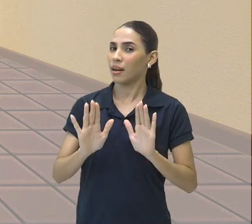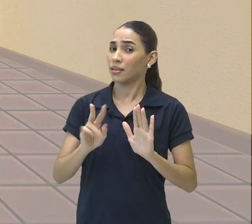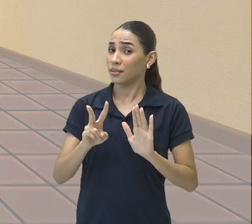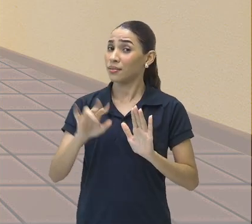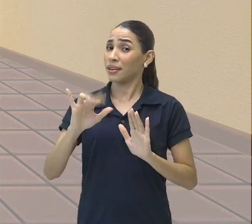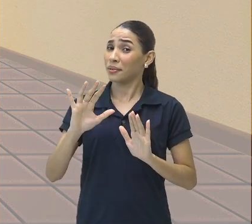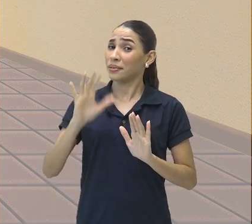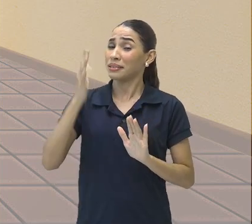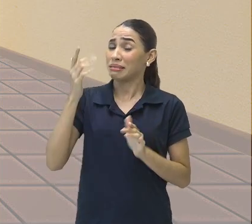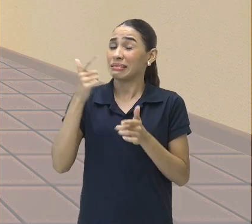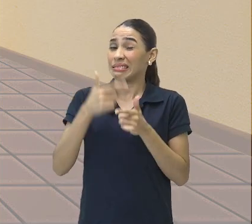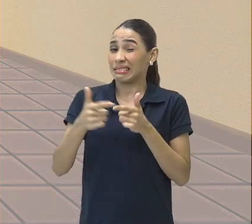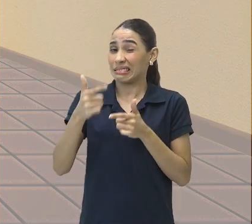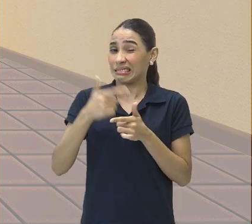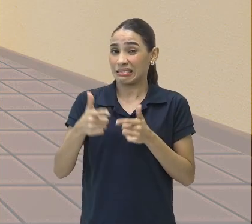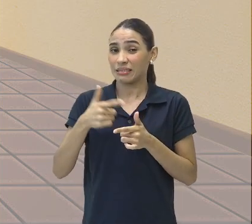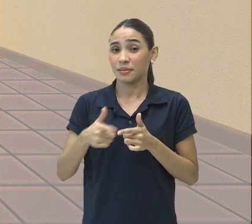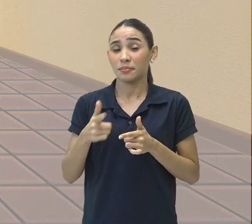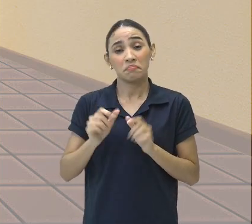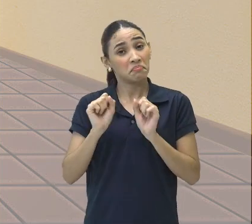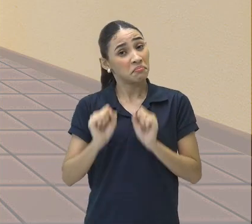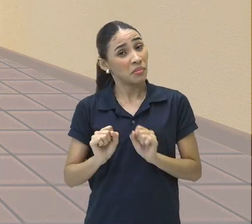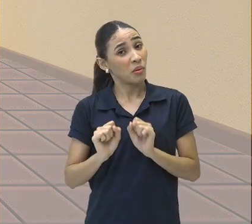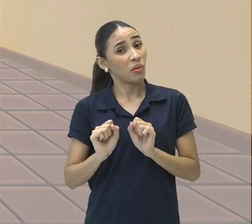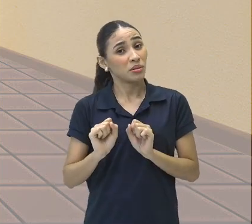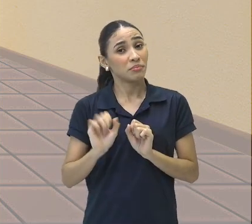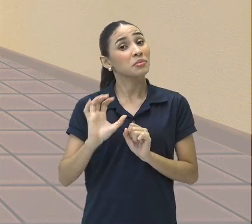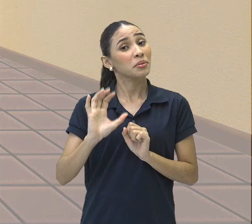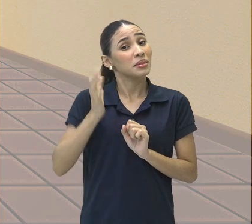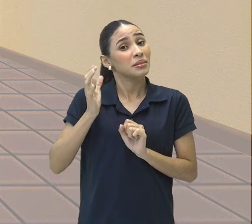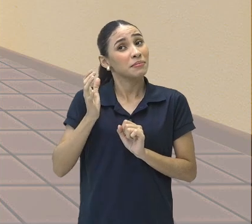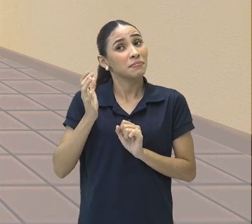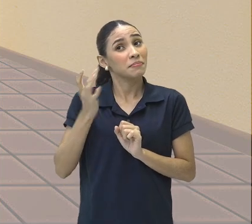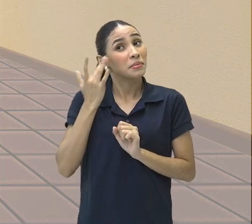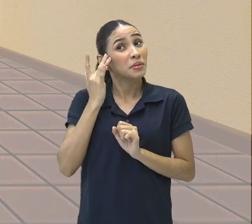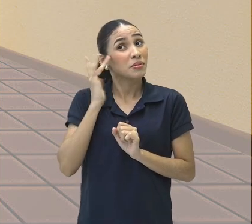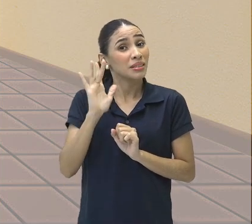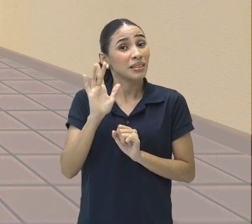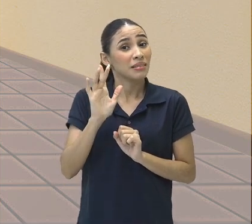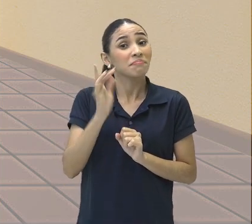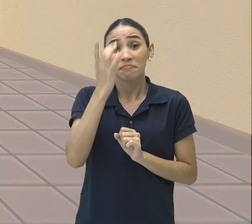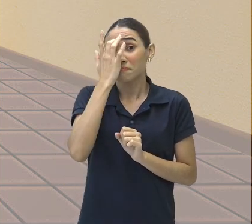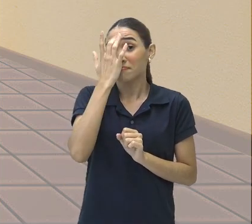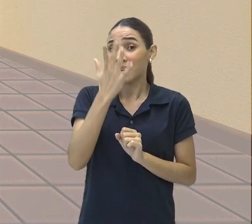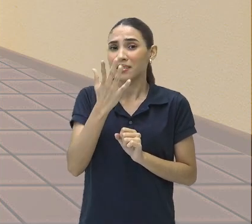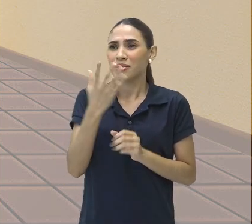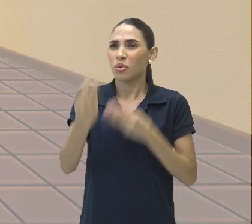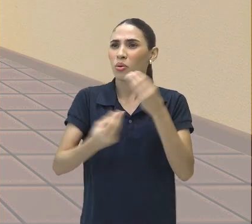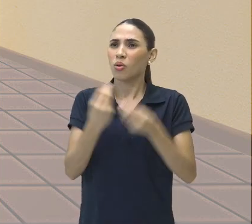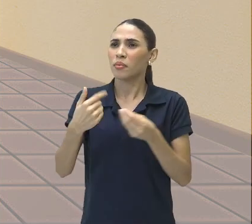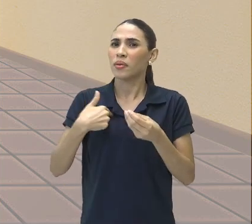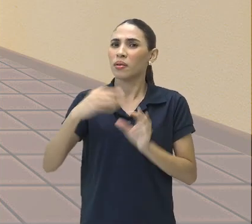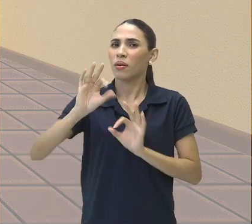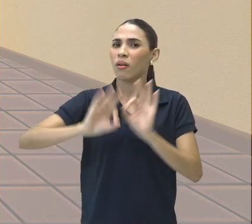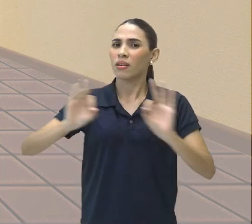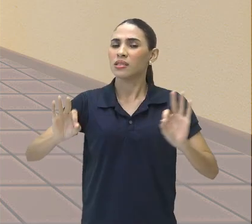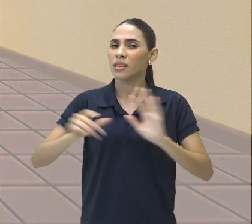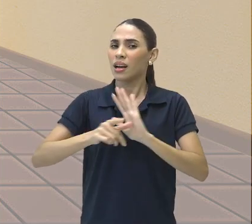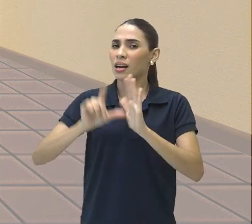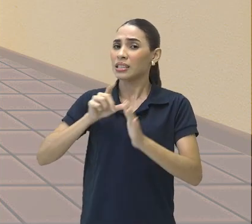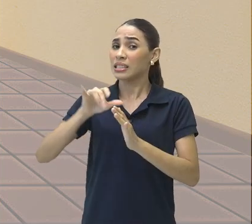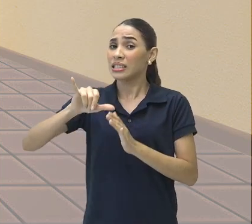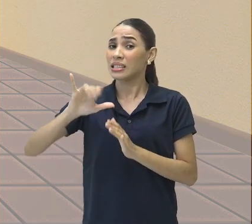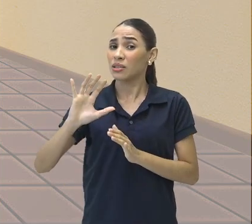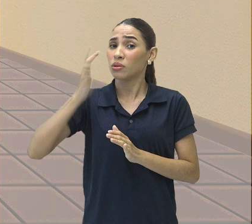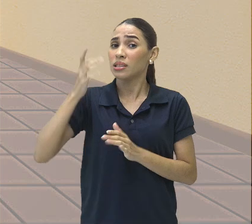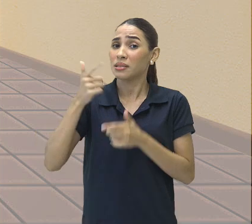acontecer alguma besteira, né? Pode ser que aconteça algum problema, né? Eu sei que não é fácil. Como é que eu consigo me preparar para quando